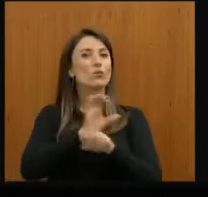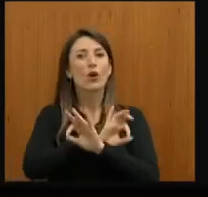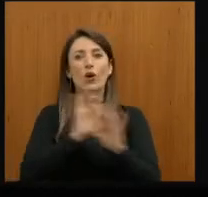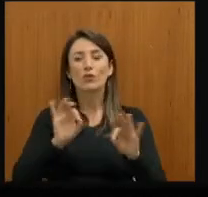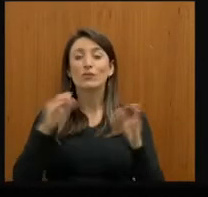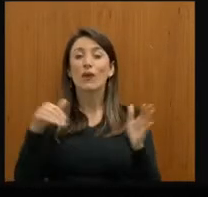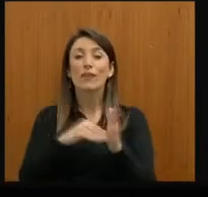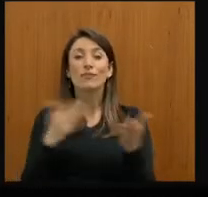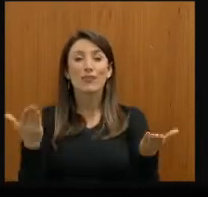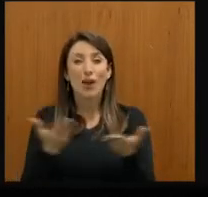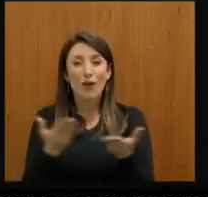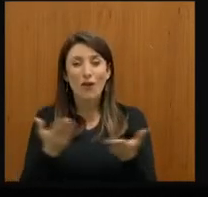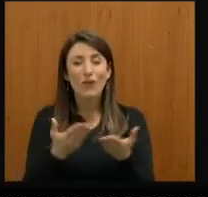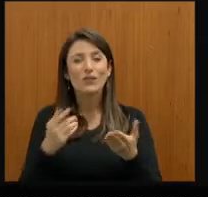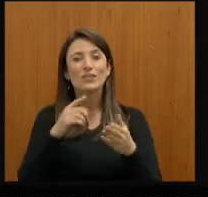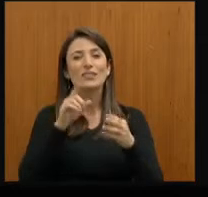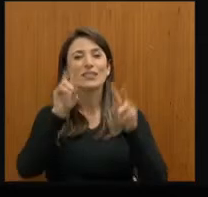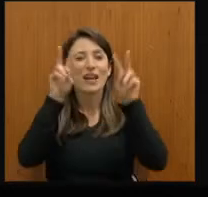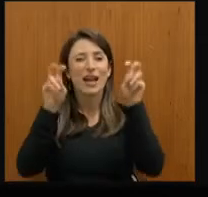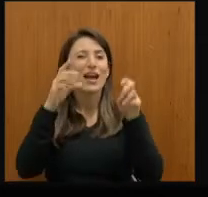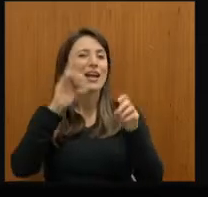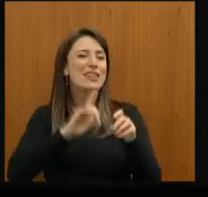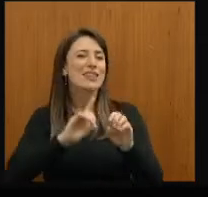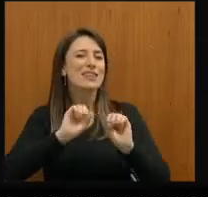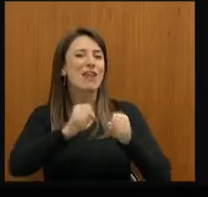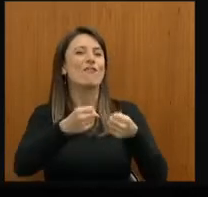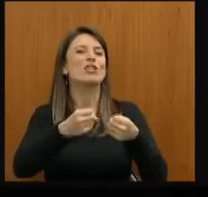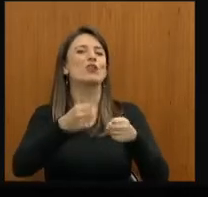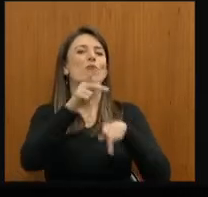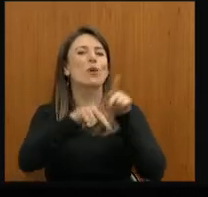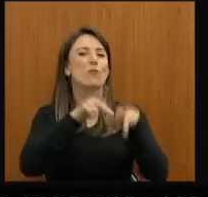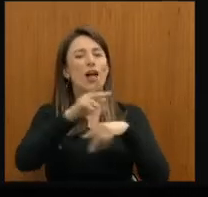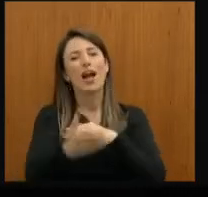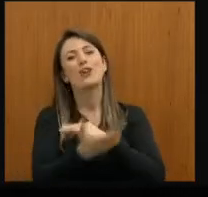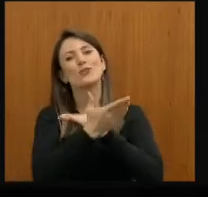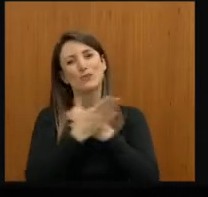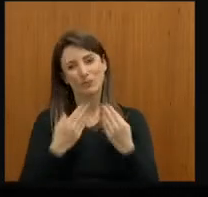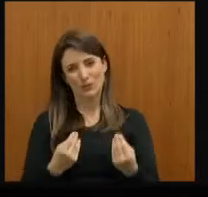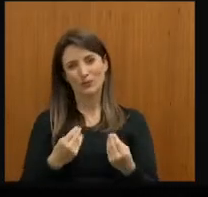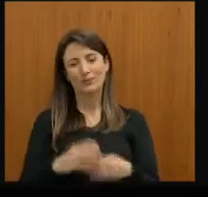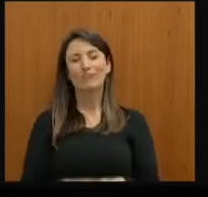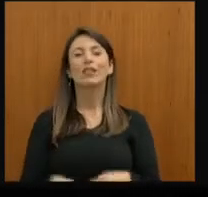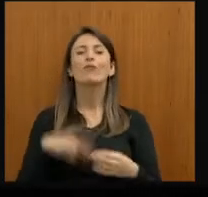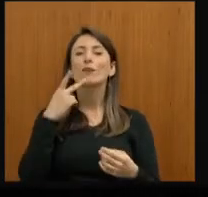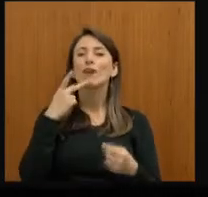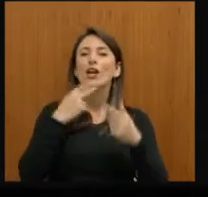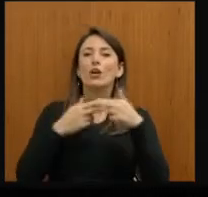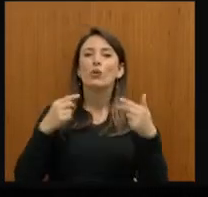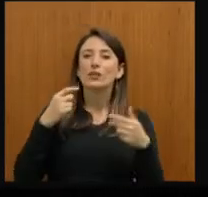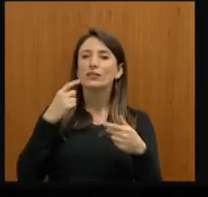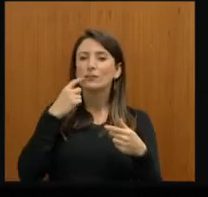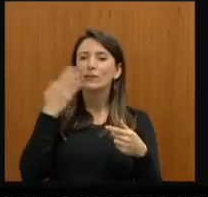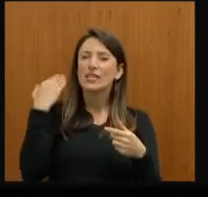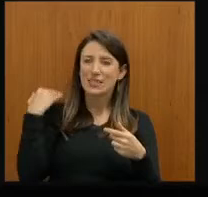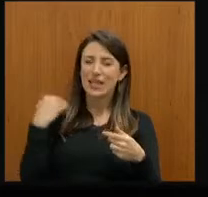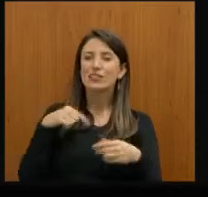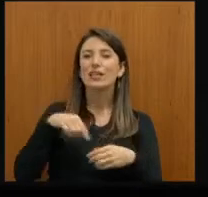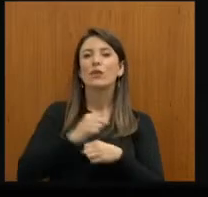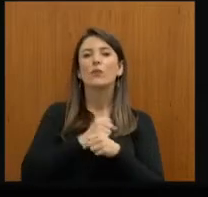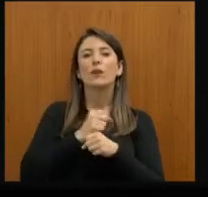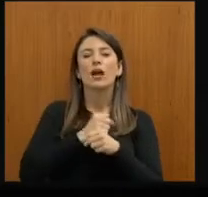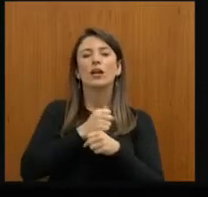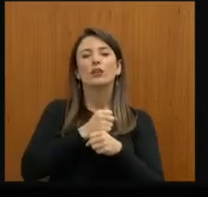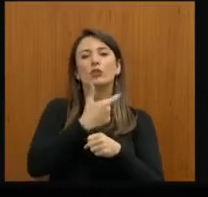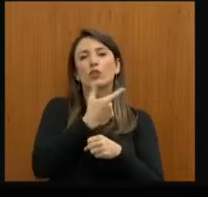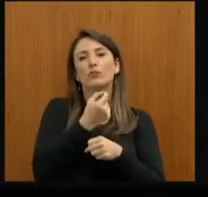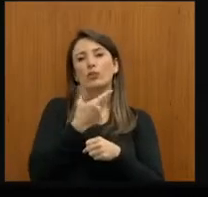populares nos auxiliam muito foi trabalho é ir para citar atuações mais recentes né em abril de 2020 por